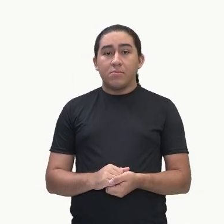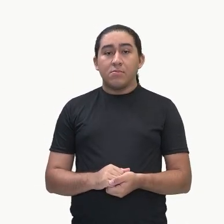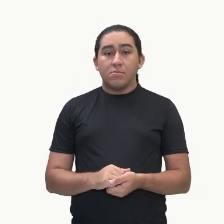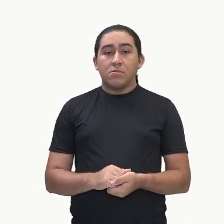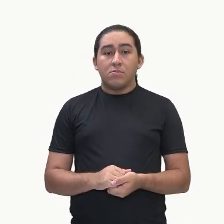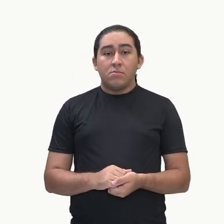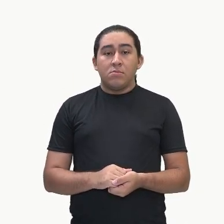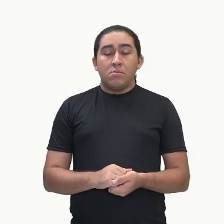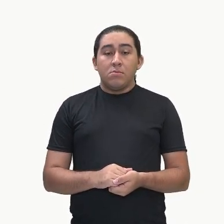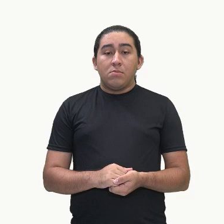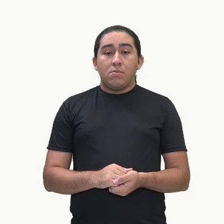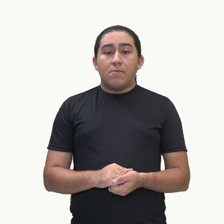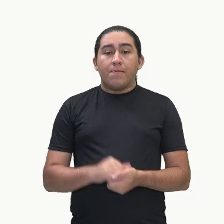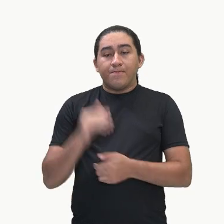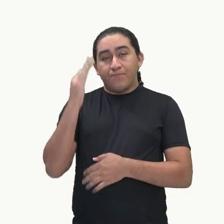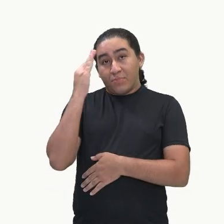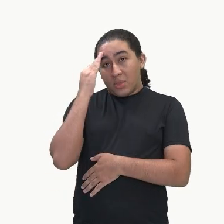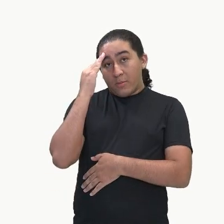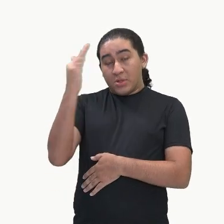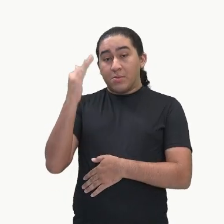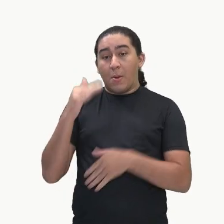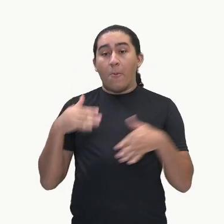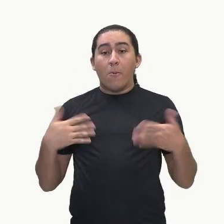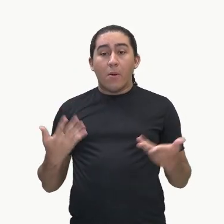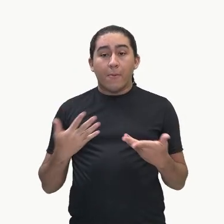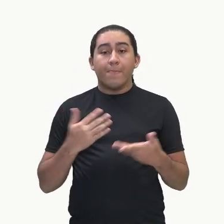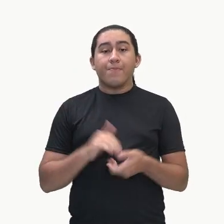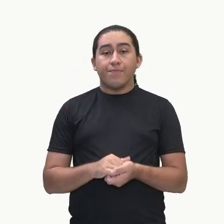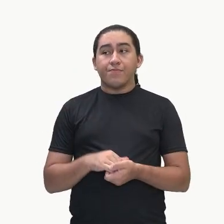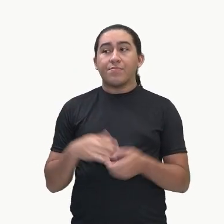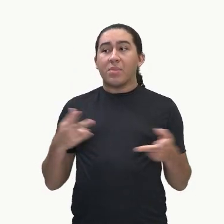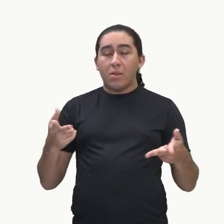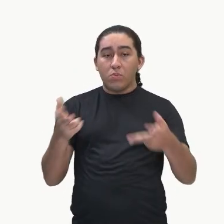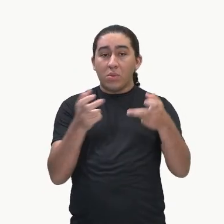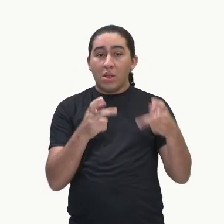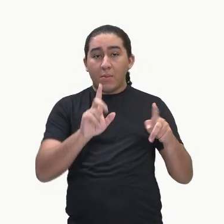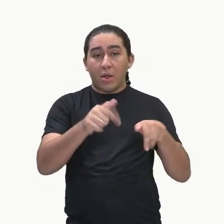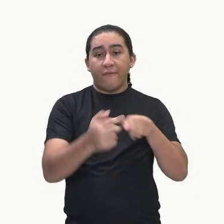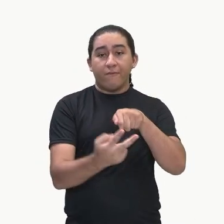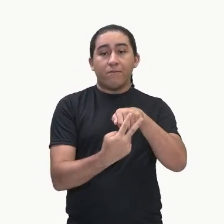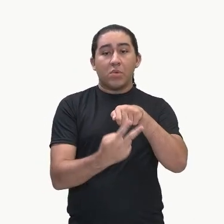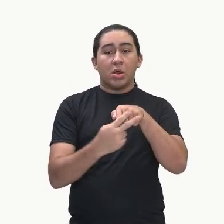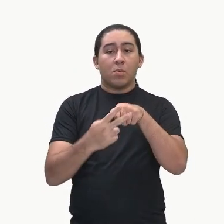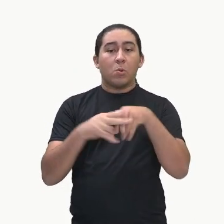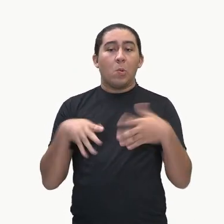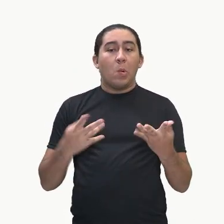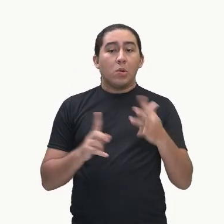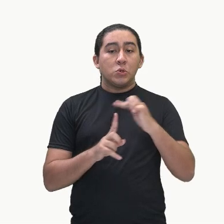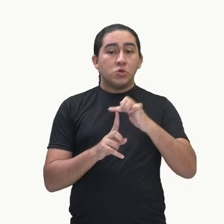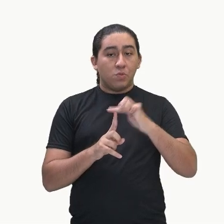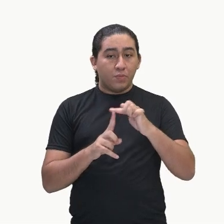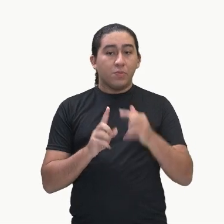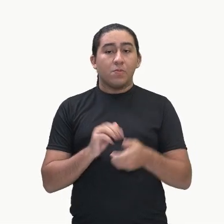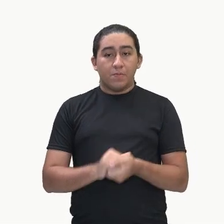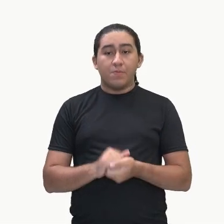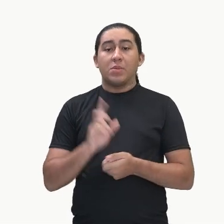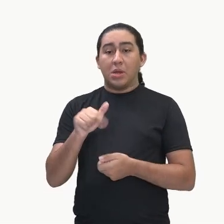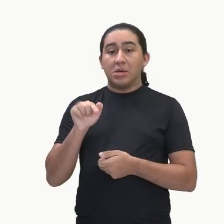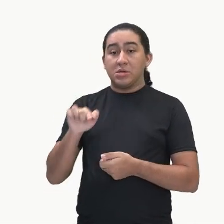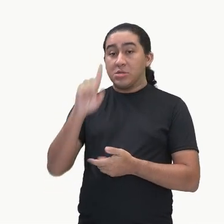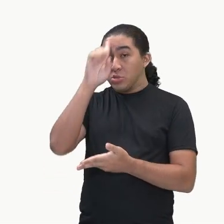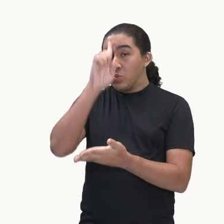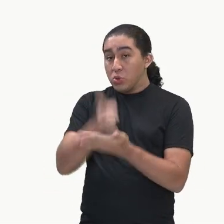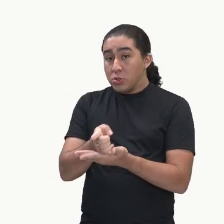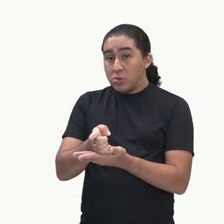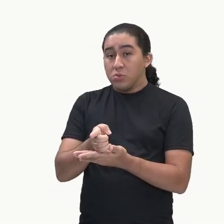a predominância aqui, a gente vai ver que são verbos no imperativo. Porque